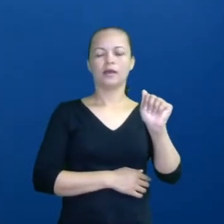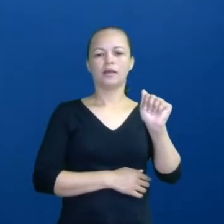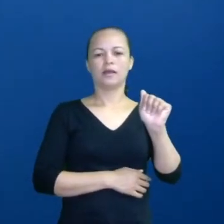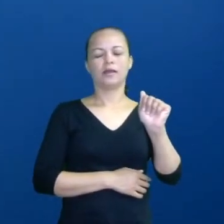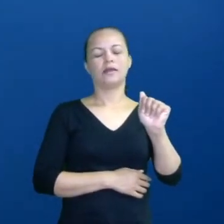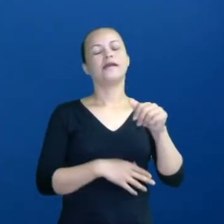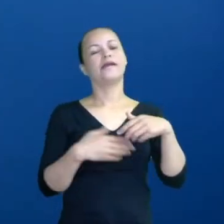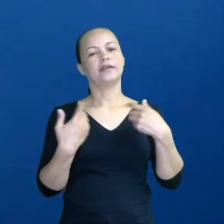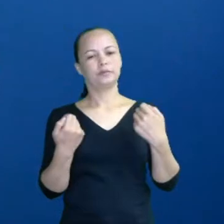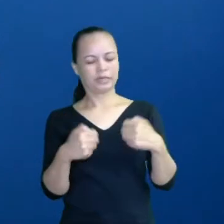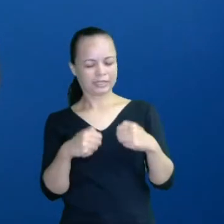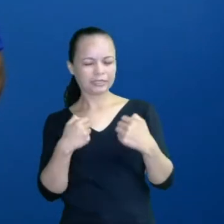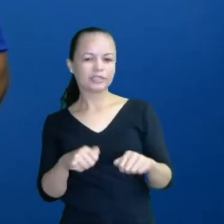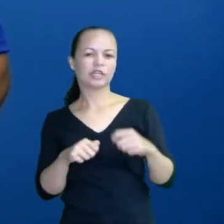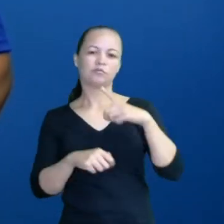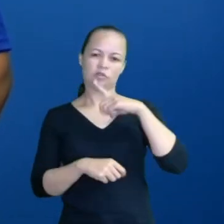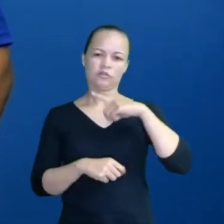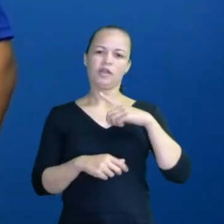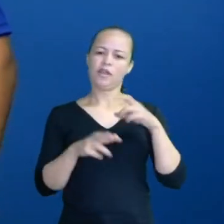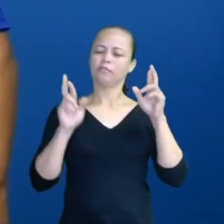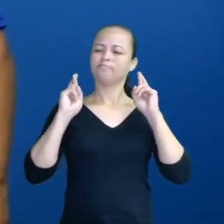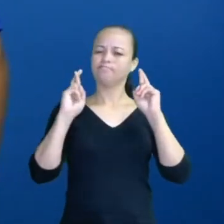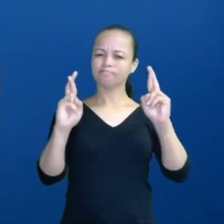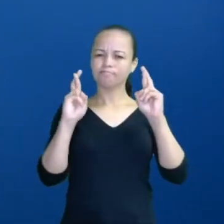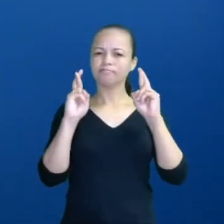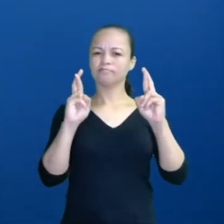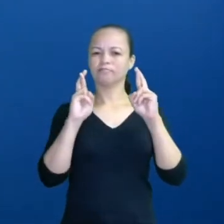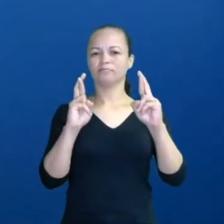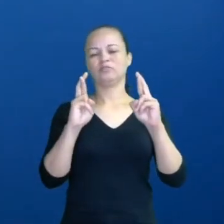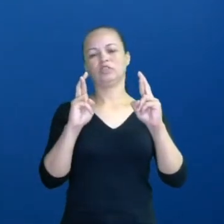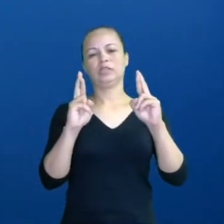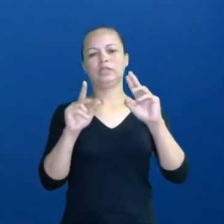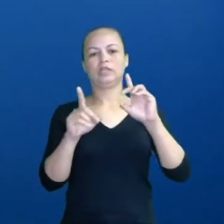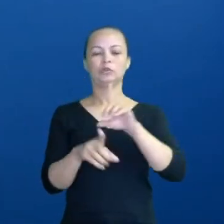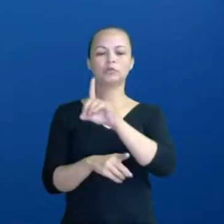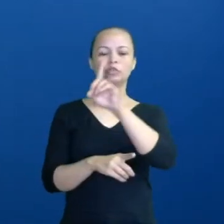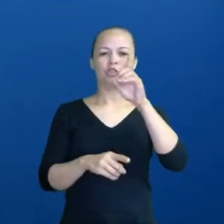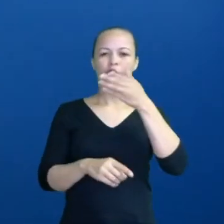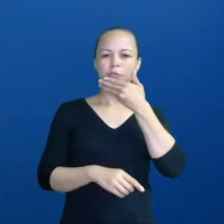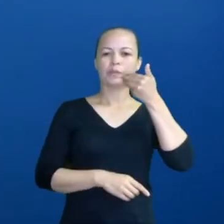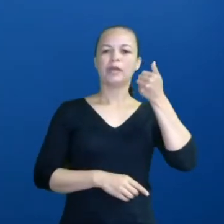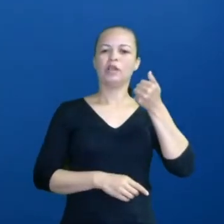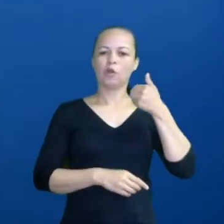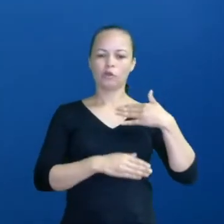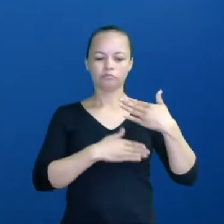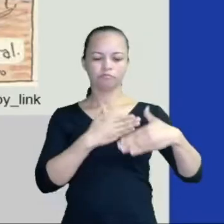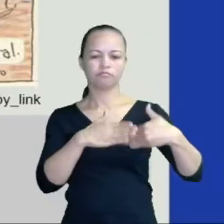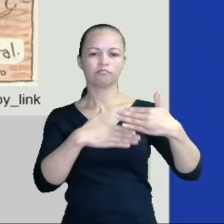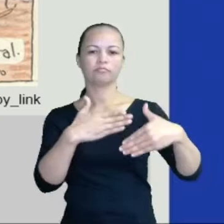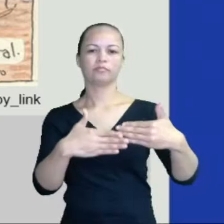ter, esperança de que dias melhores virão.